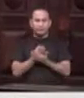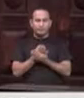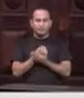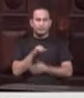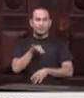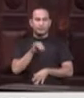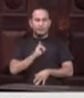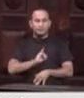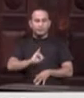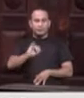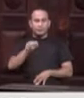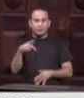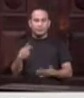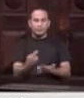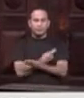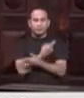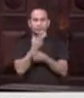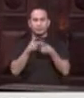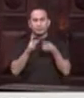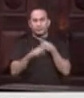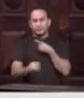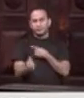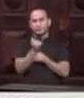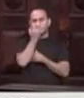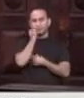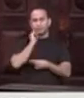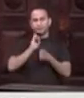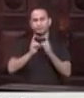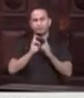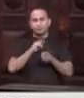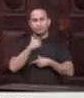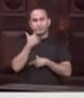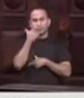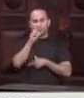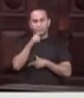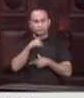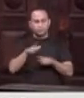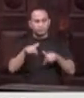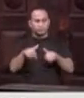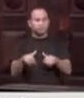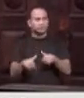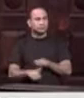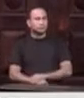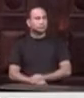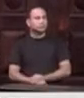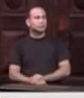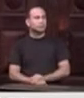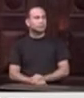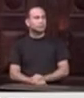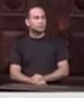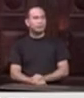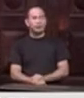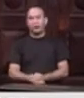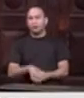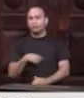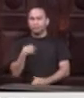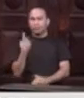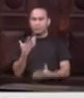que informe a ocorrência de acidentes de trânsito e da outras providências. Vamos